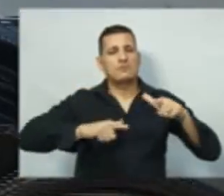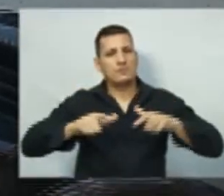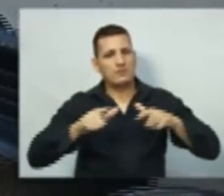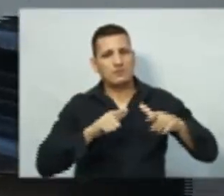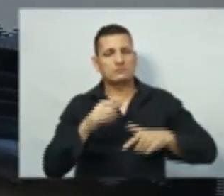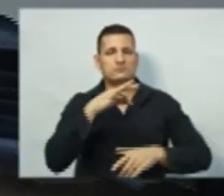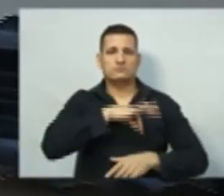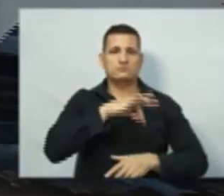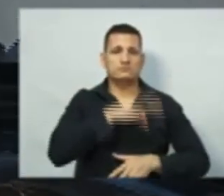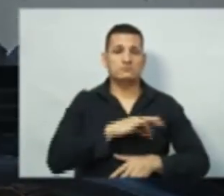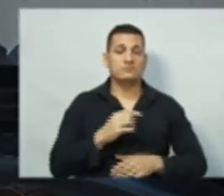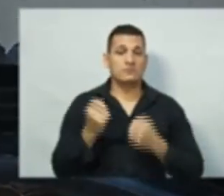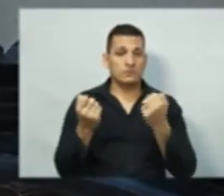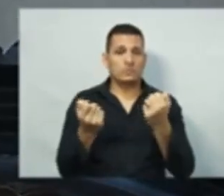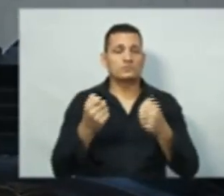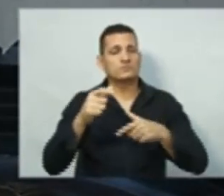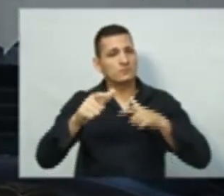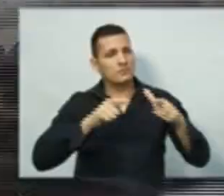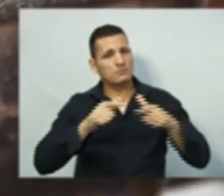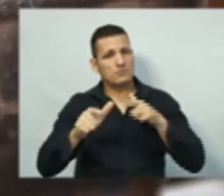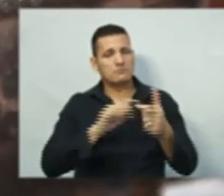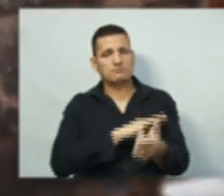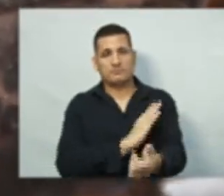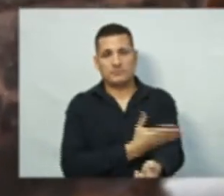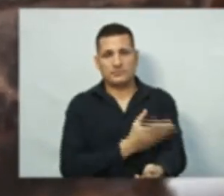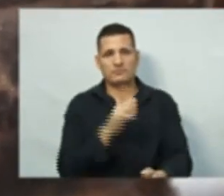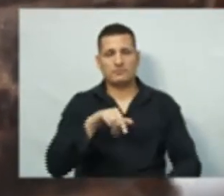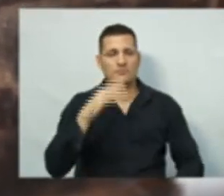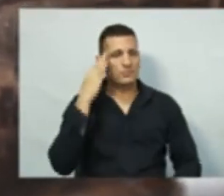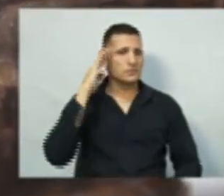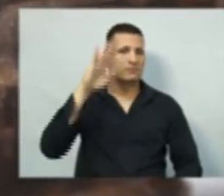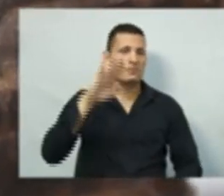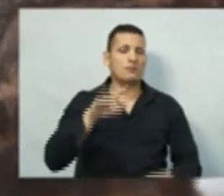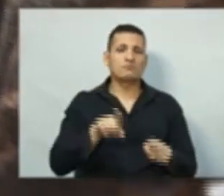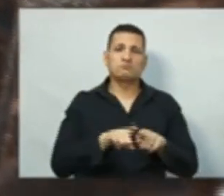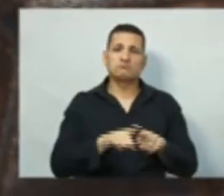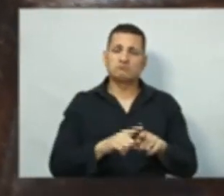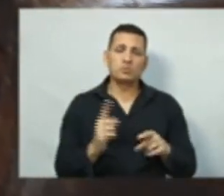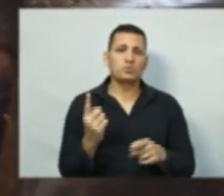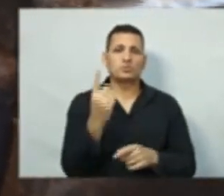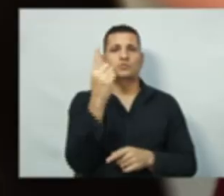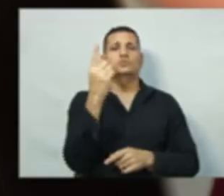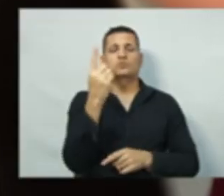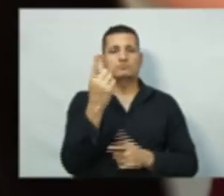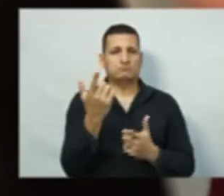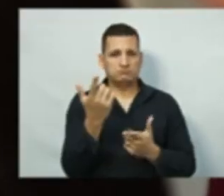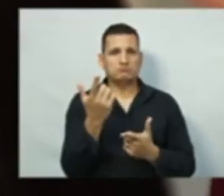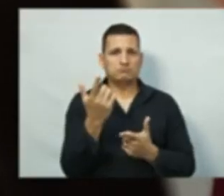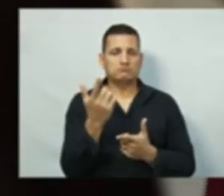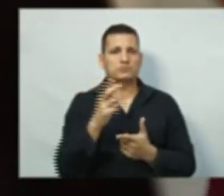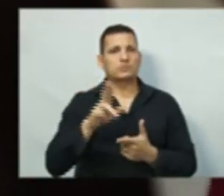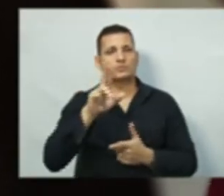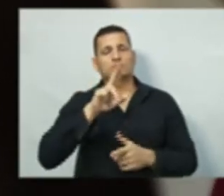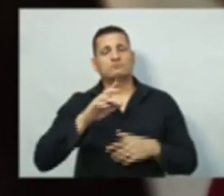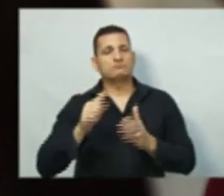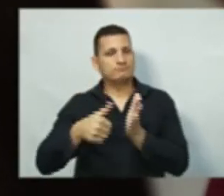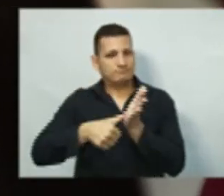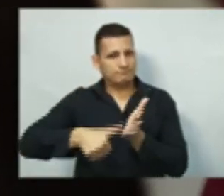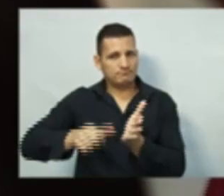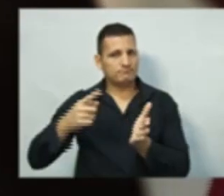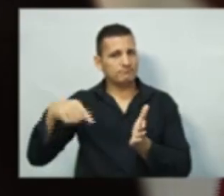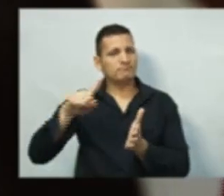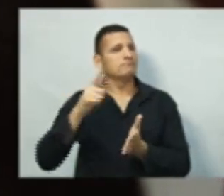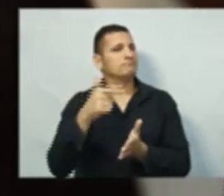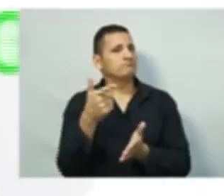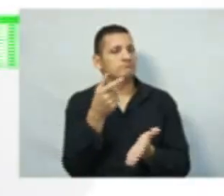salários. A força de trabalho é o principal e muitas vezes o único capital dos cooperados, e eles não têm um vínculo de trabalho